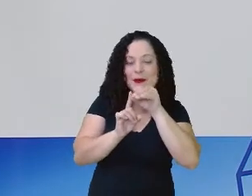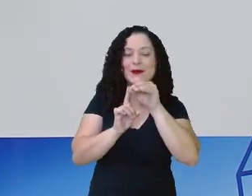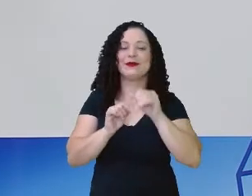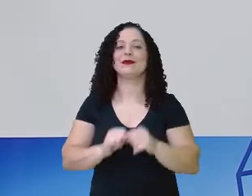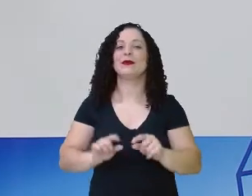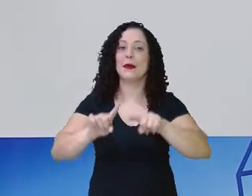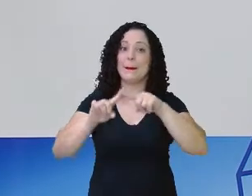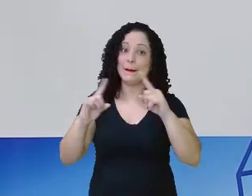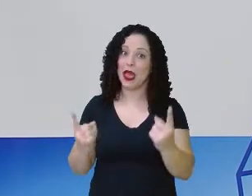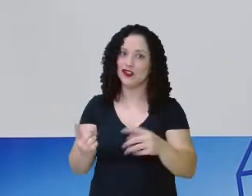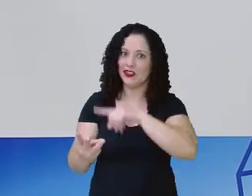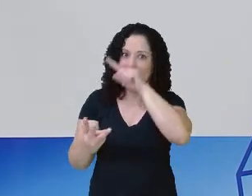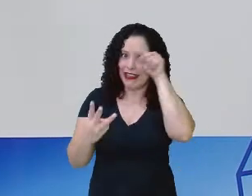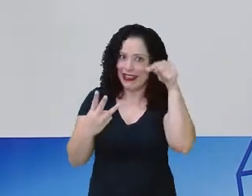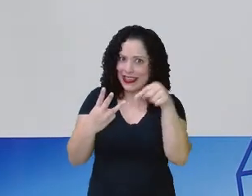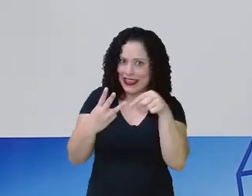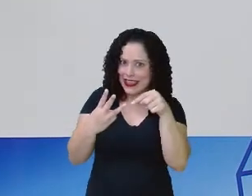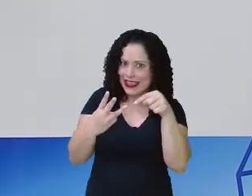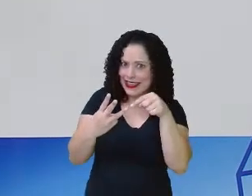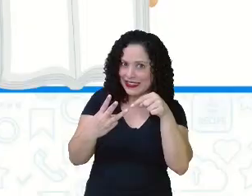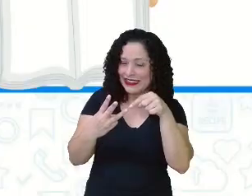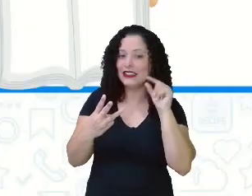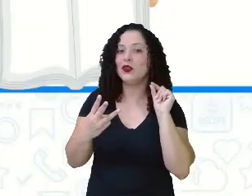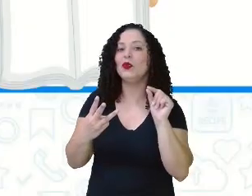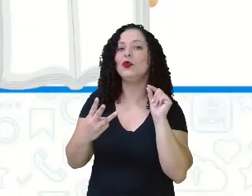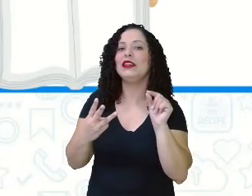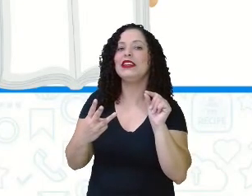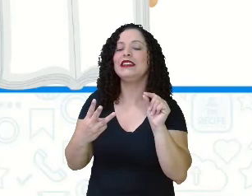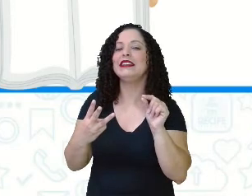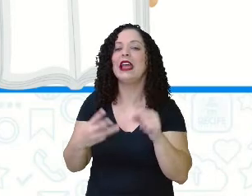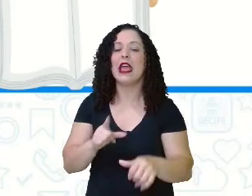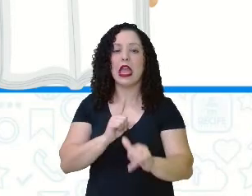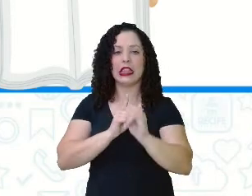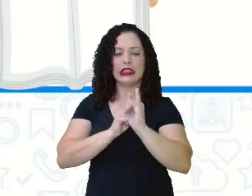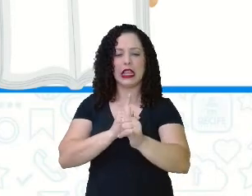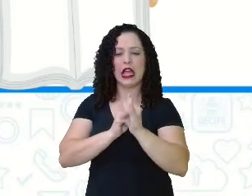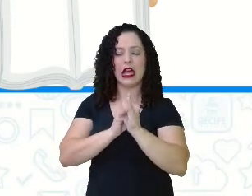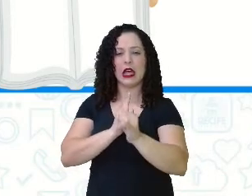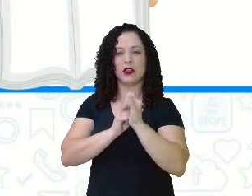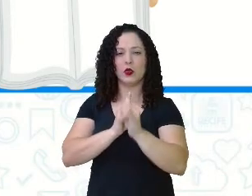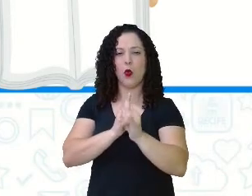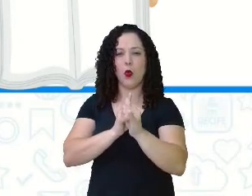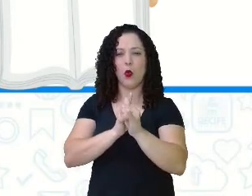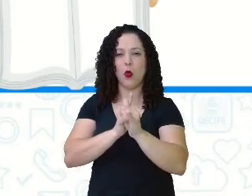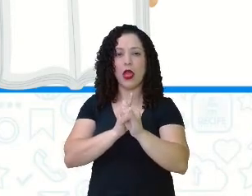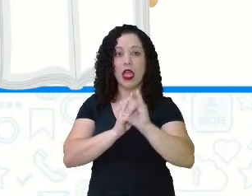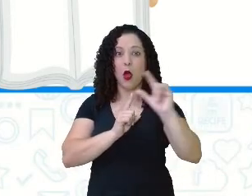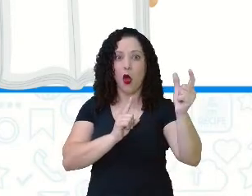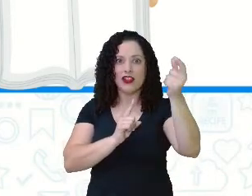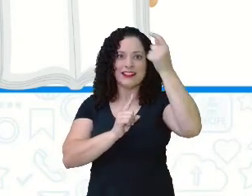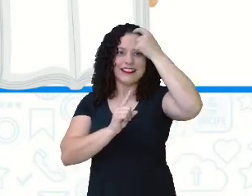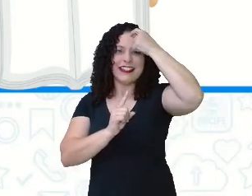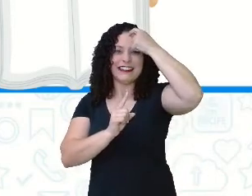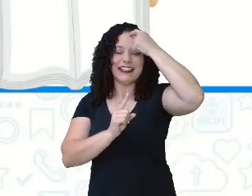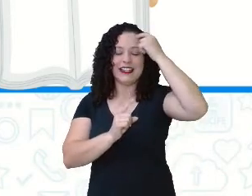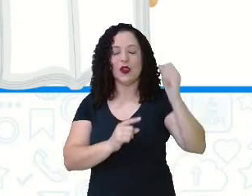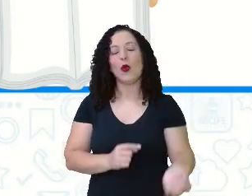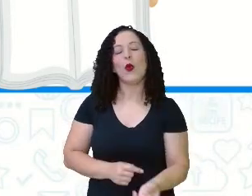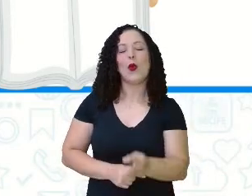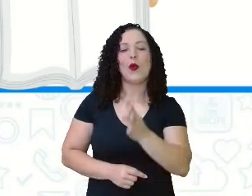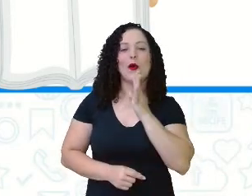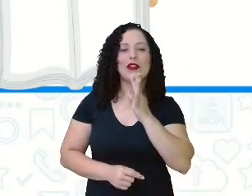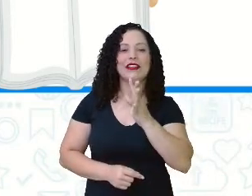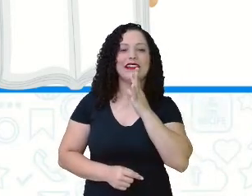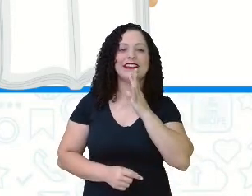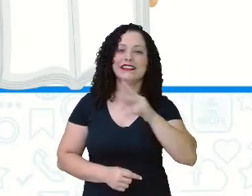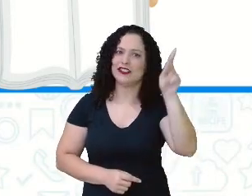o narrador onisciente, ele conhece profundamente a história e relata, inclusive,